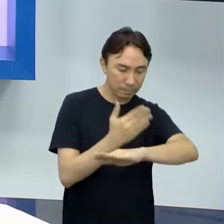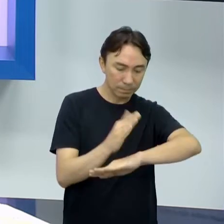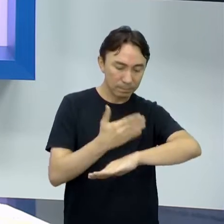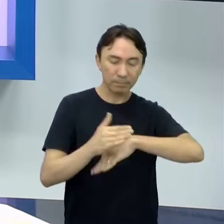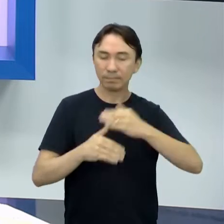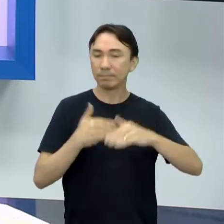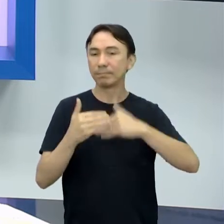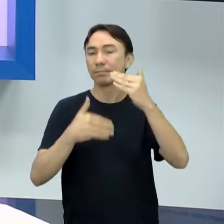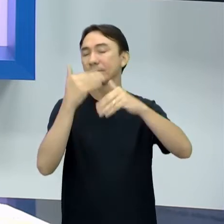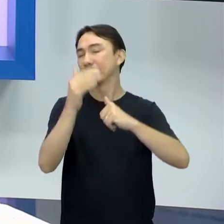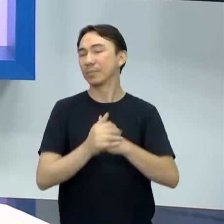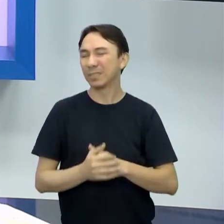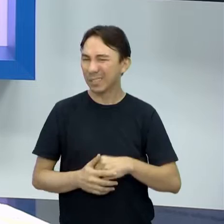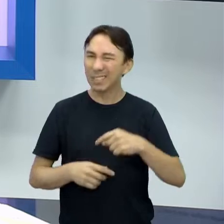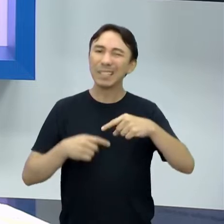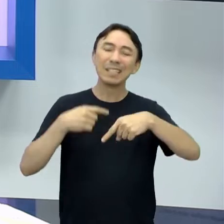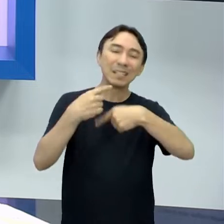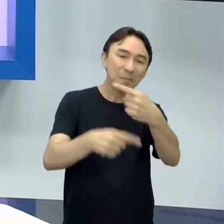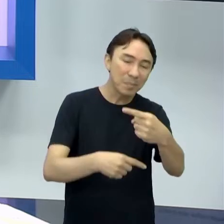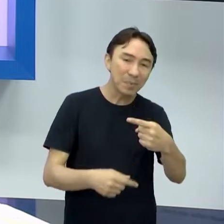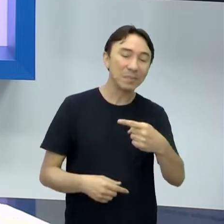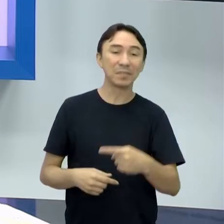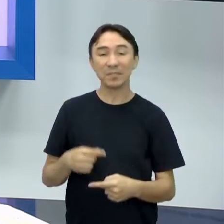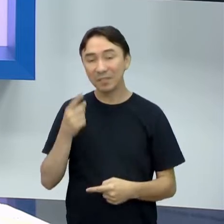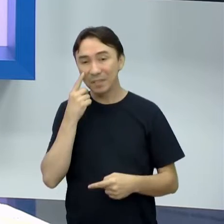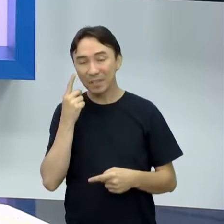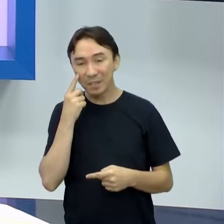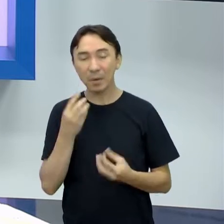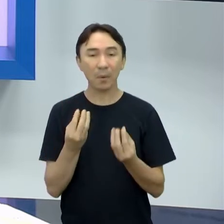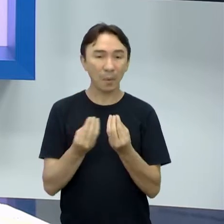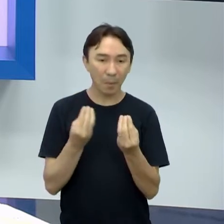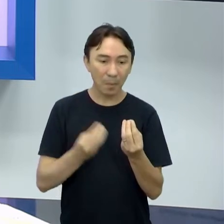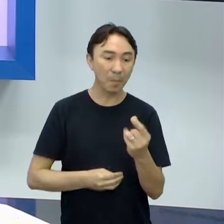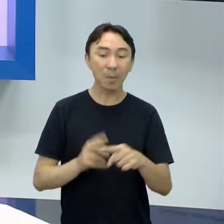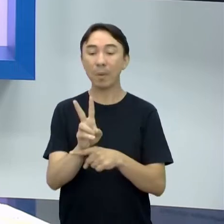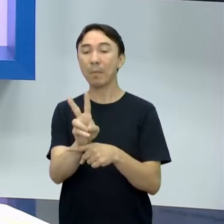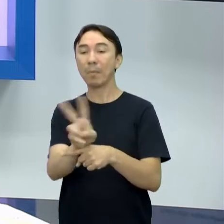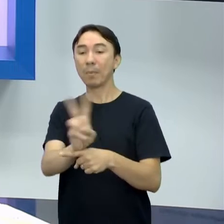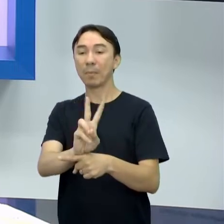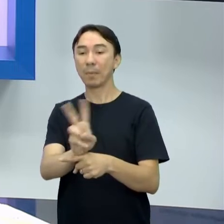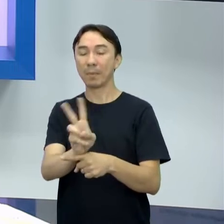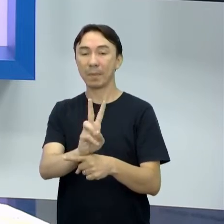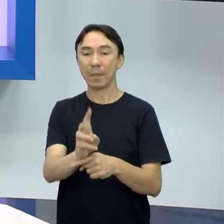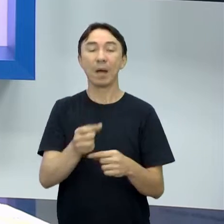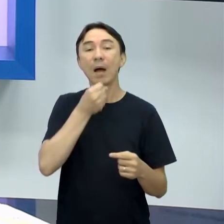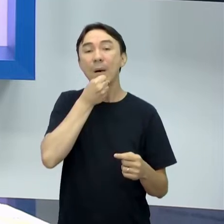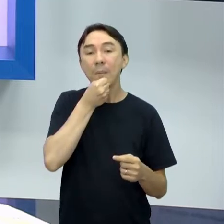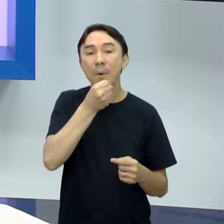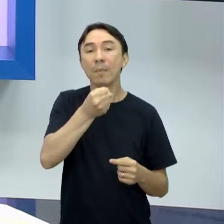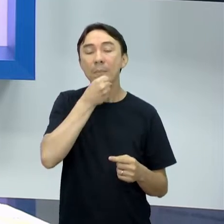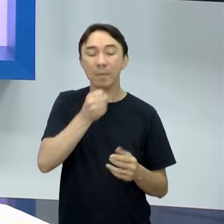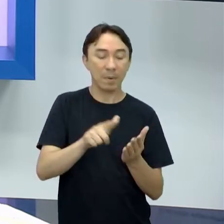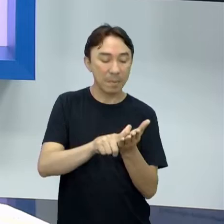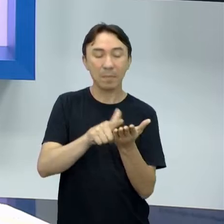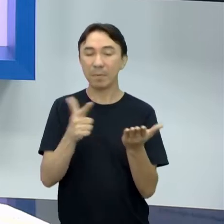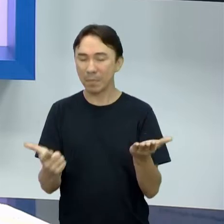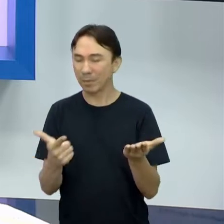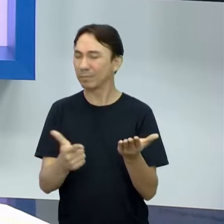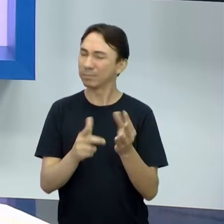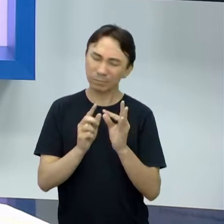os observatórios da imprensa no modo geral. Todas as questões que nós já conversamos até agora,